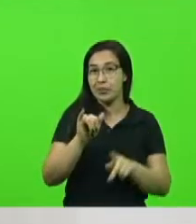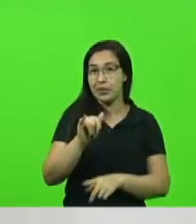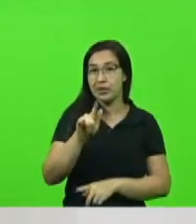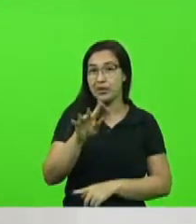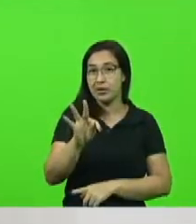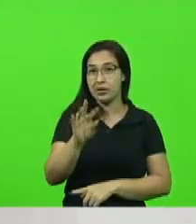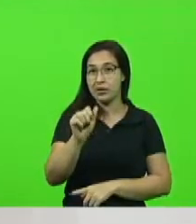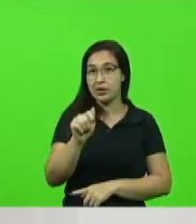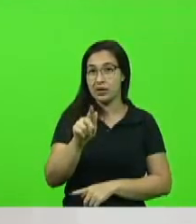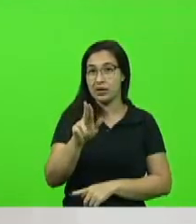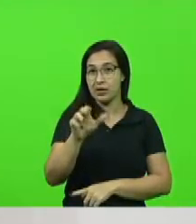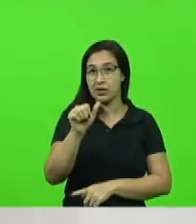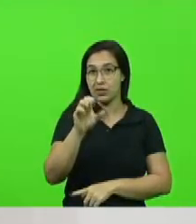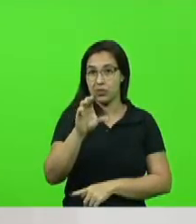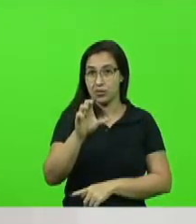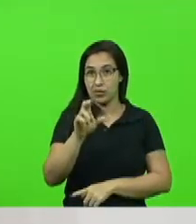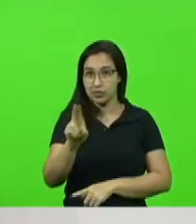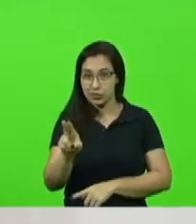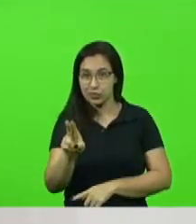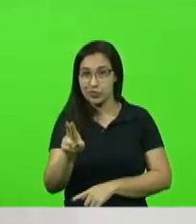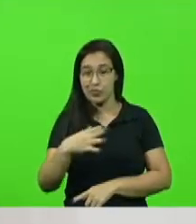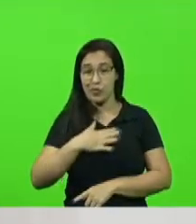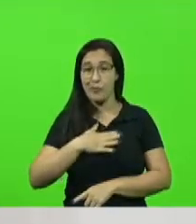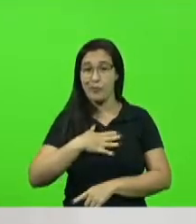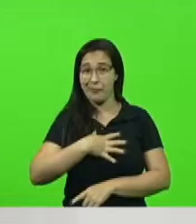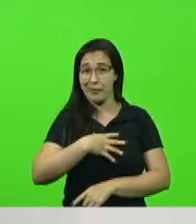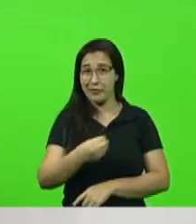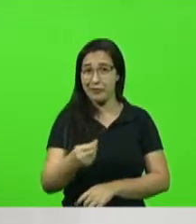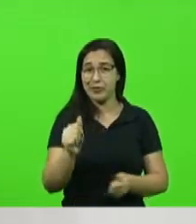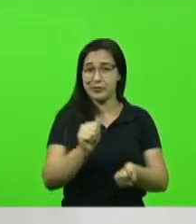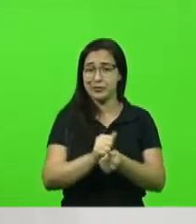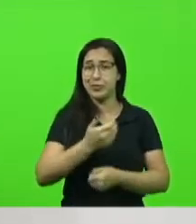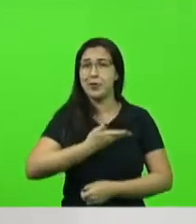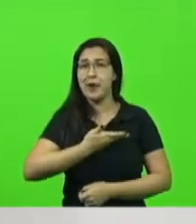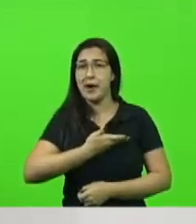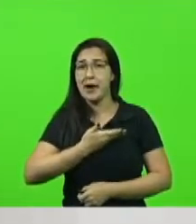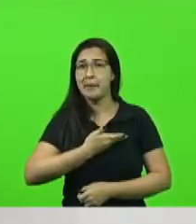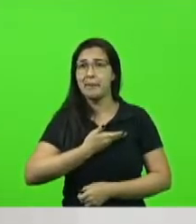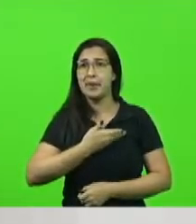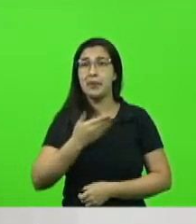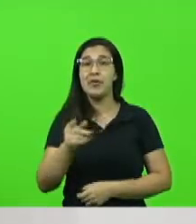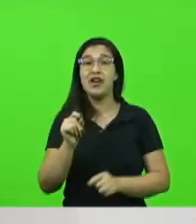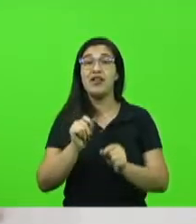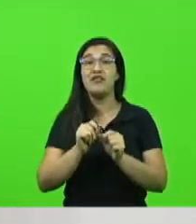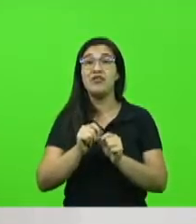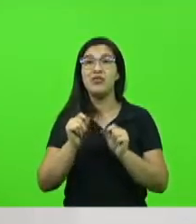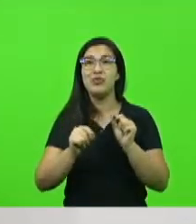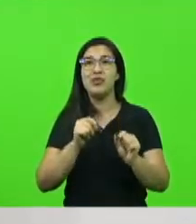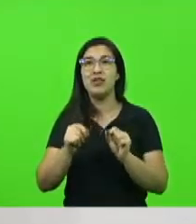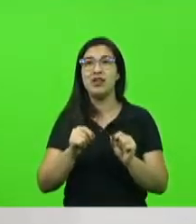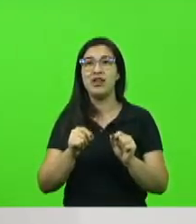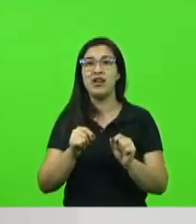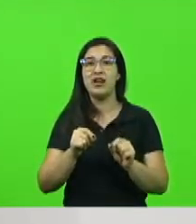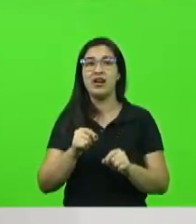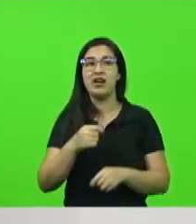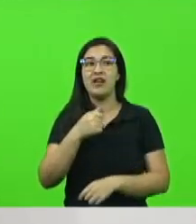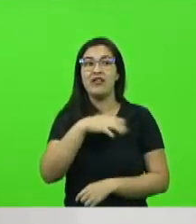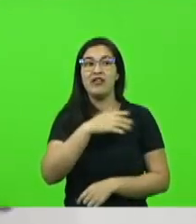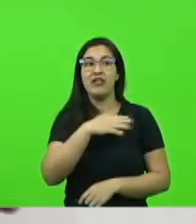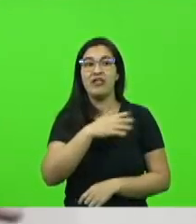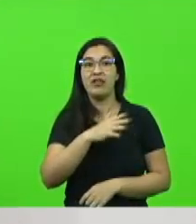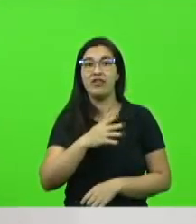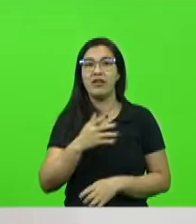com os amiguinhos, e daí, quando ele via eu chegando, ele fazia assim, ó, longe, eles querem